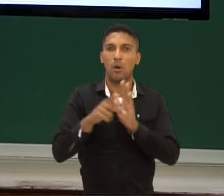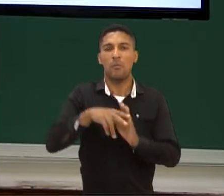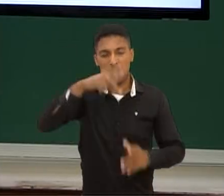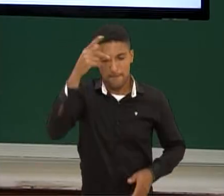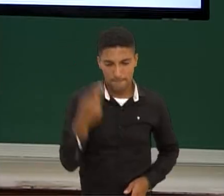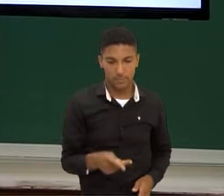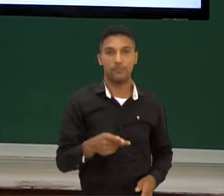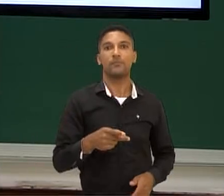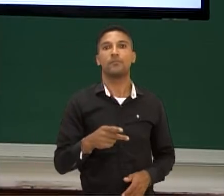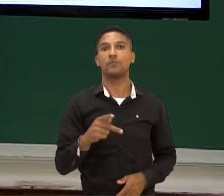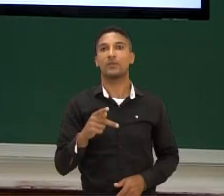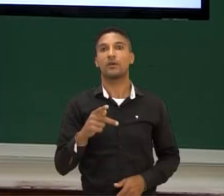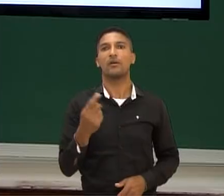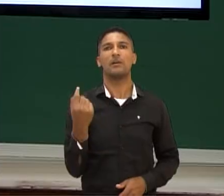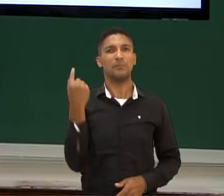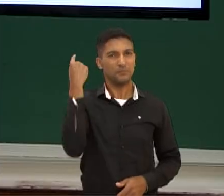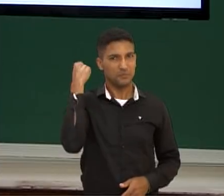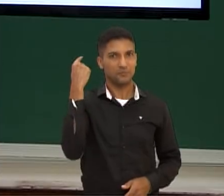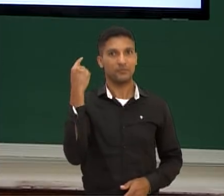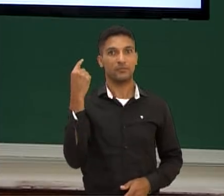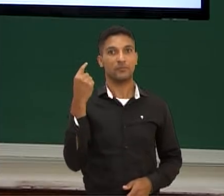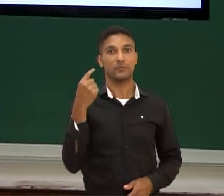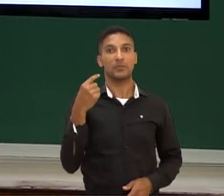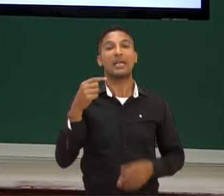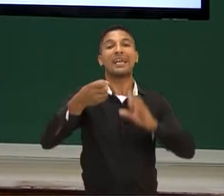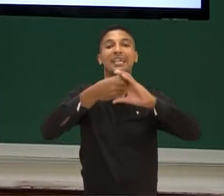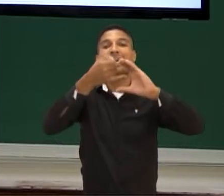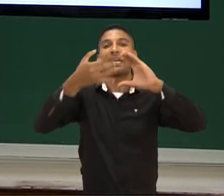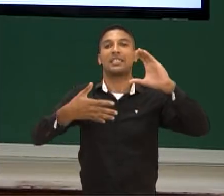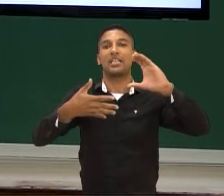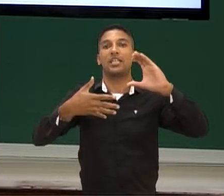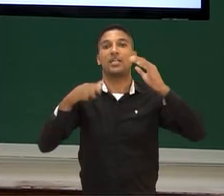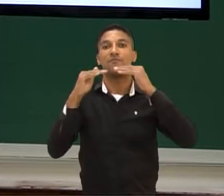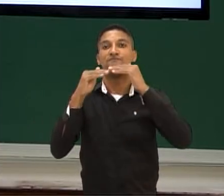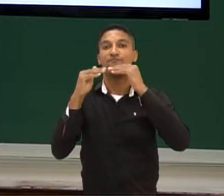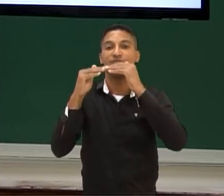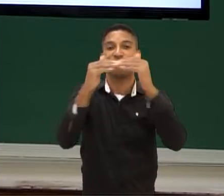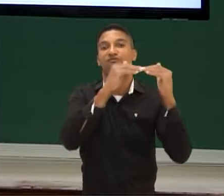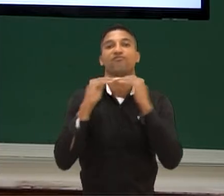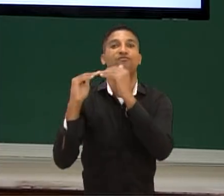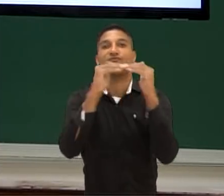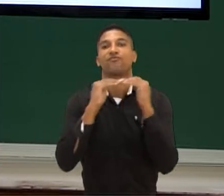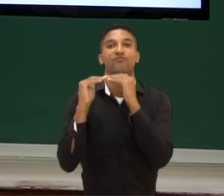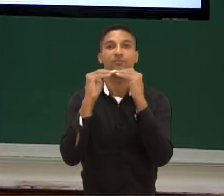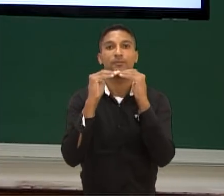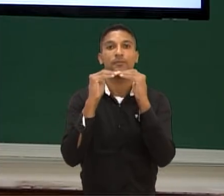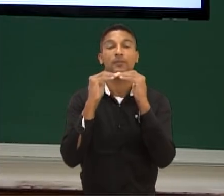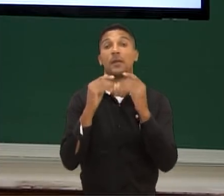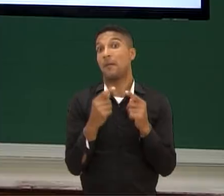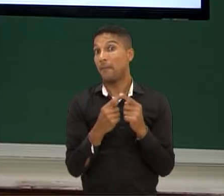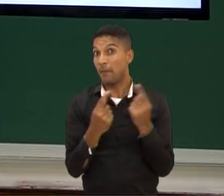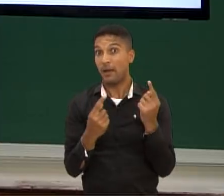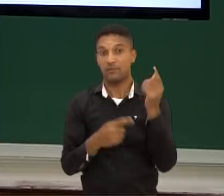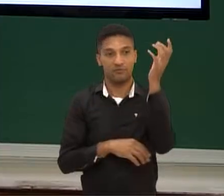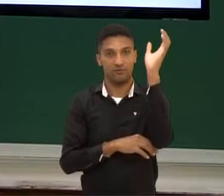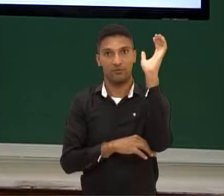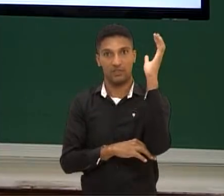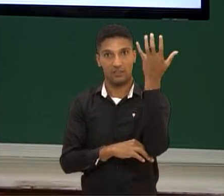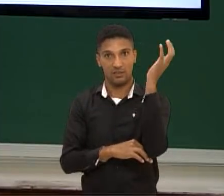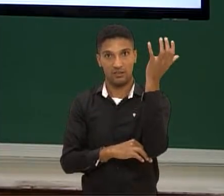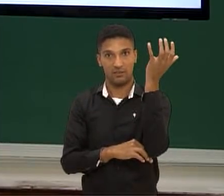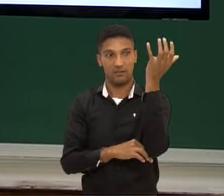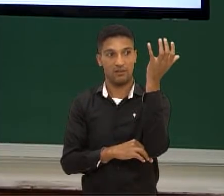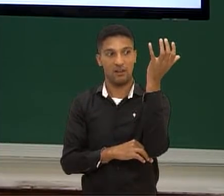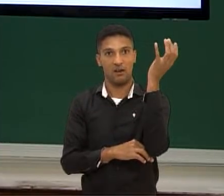Nós vamos observar que no decorrer dos anos, essa vegetação foi tendo